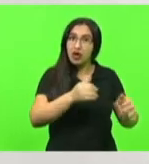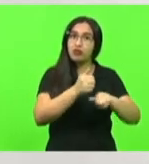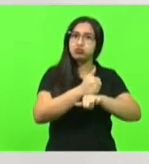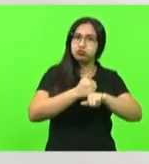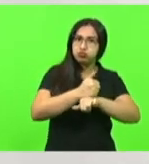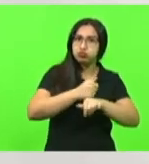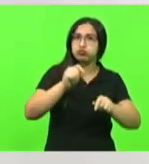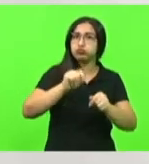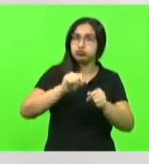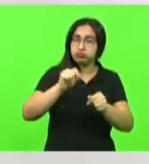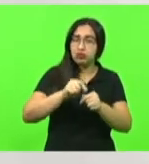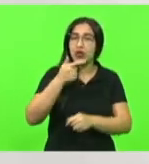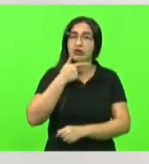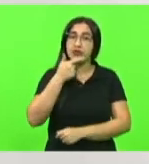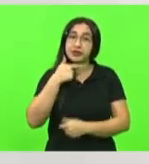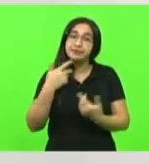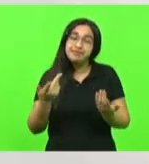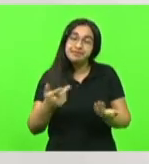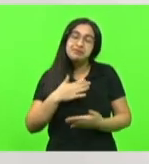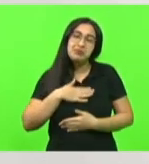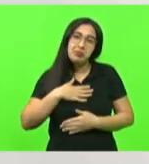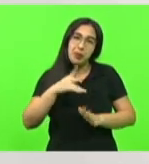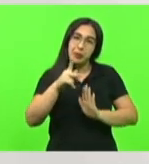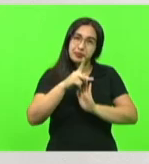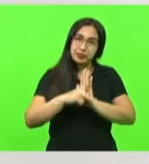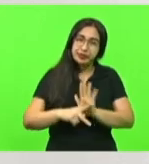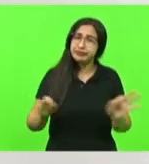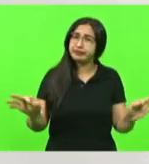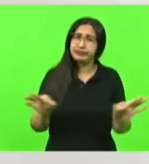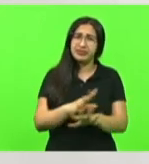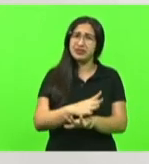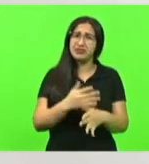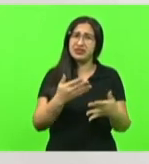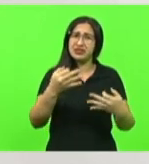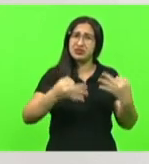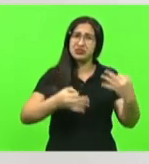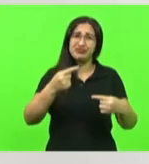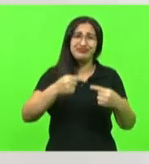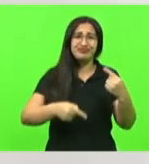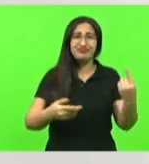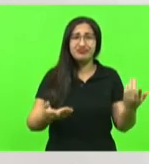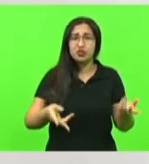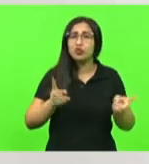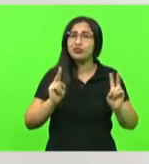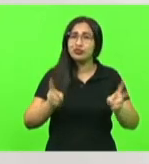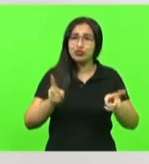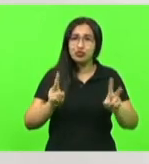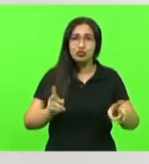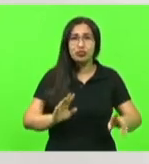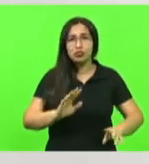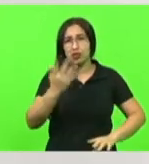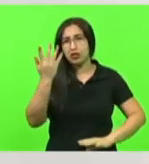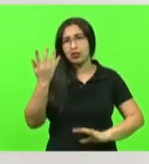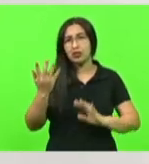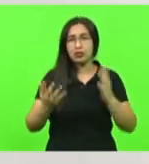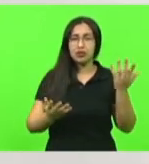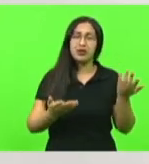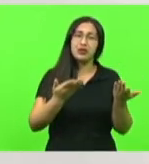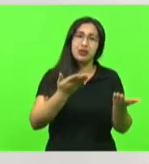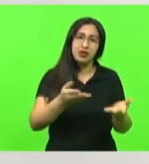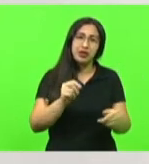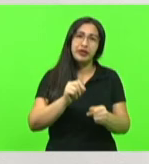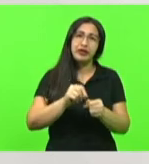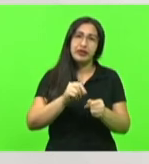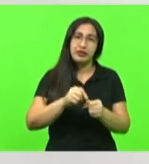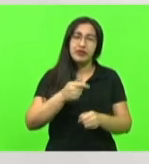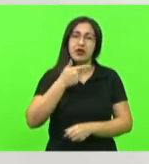projeto acabar com essas injustiças que continuam acontecendo com o produtor de queijo artesanal